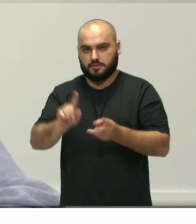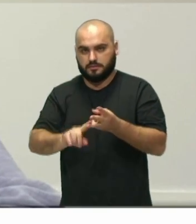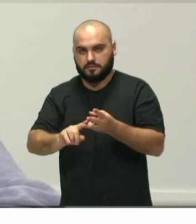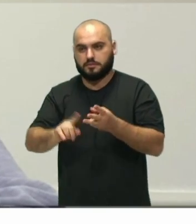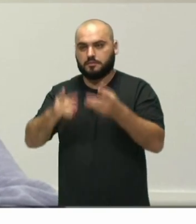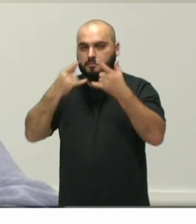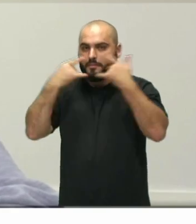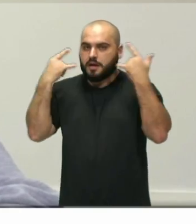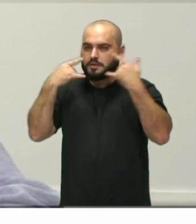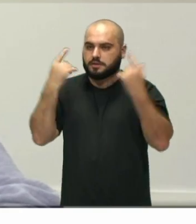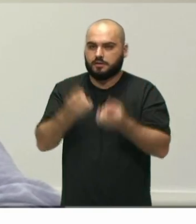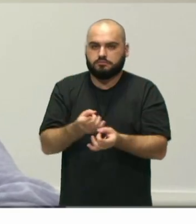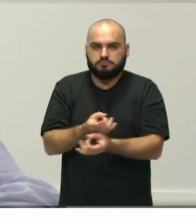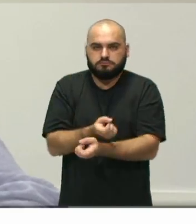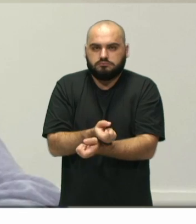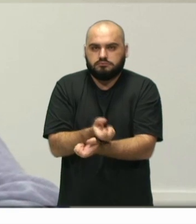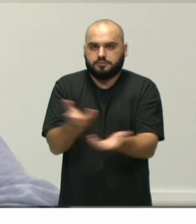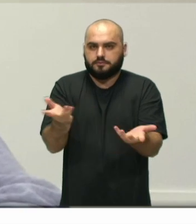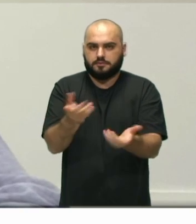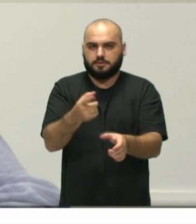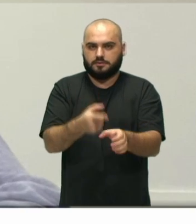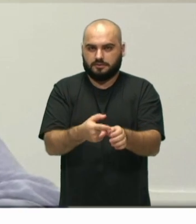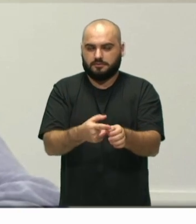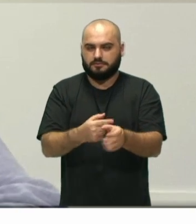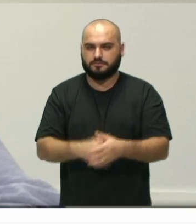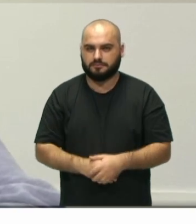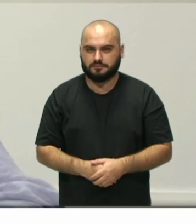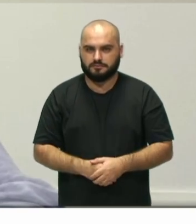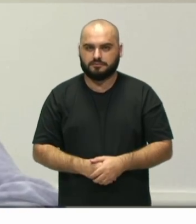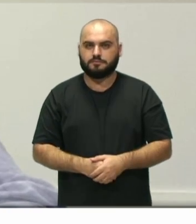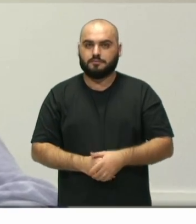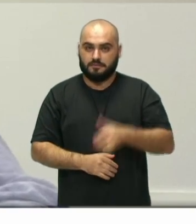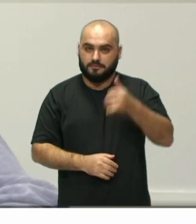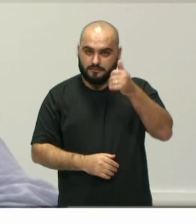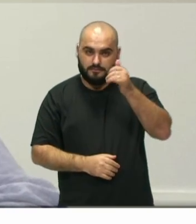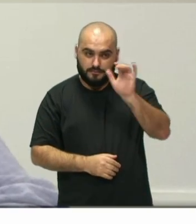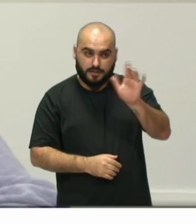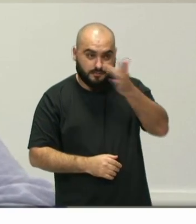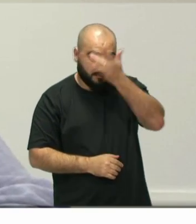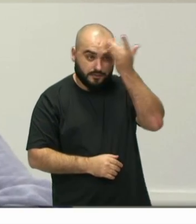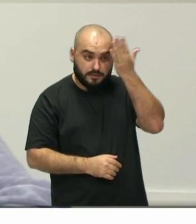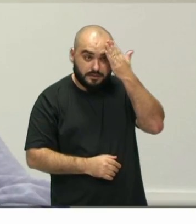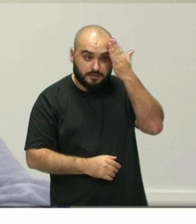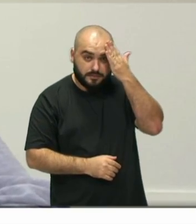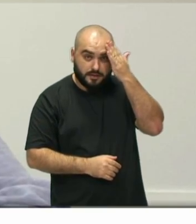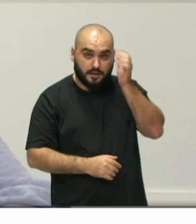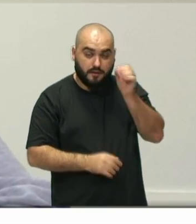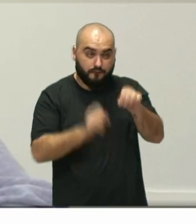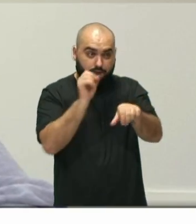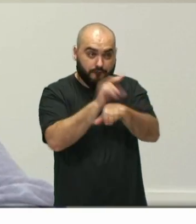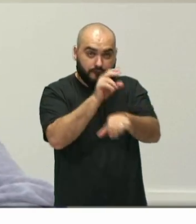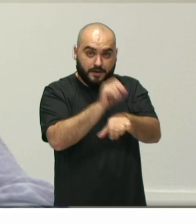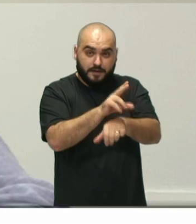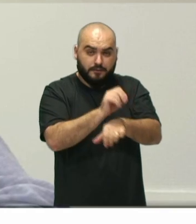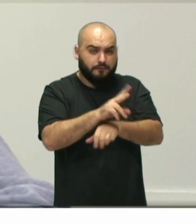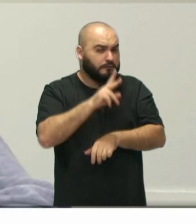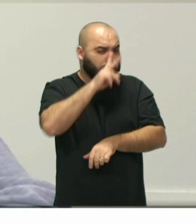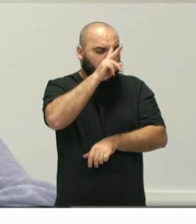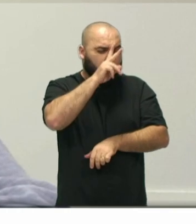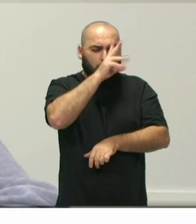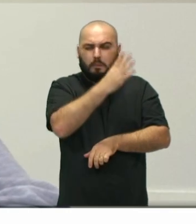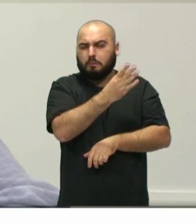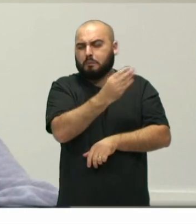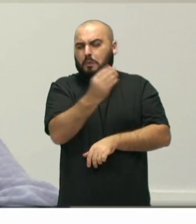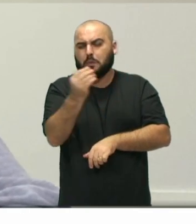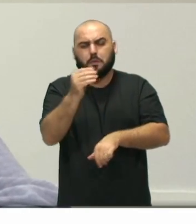nossa cidade, para que as pessoas se atentem que o vírus está muito mais ativo do que a gente talvez imagine, né? A gente tem uma fila enorme, eu